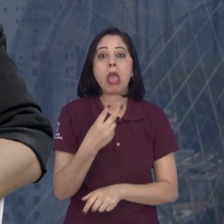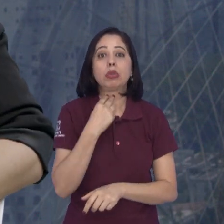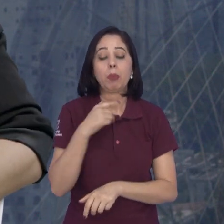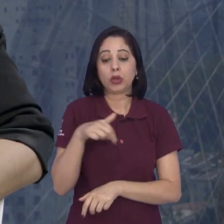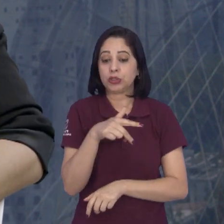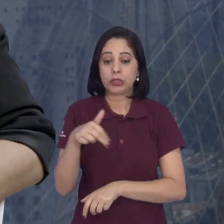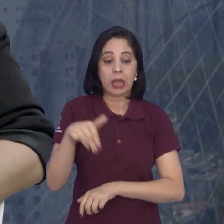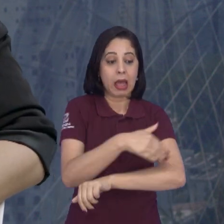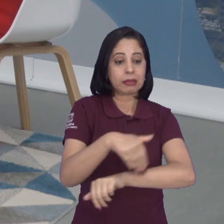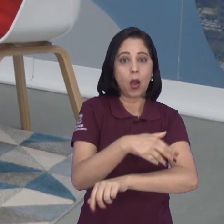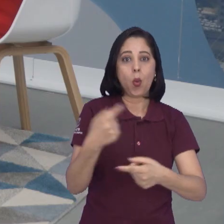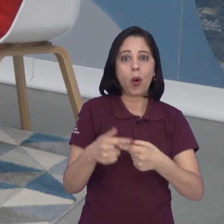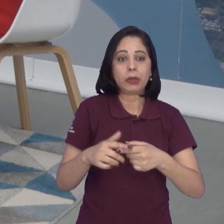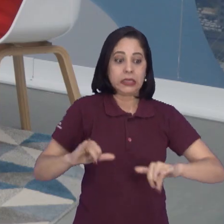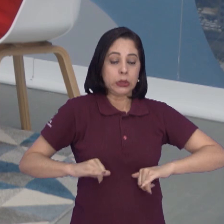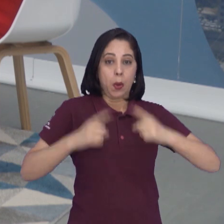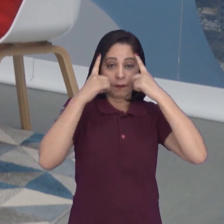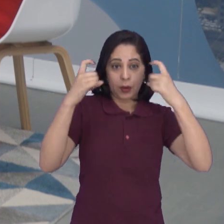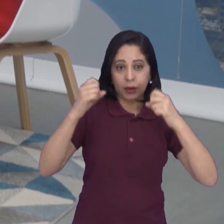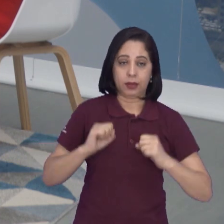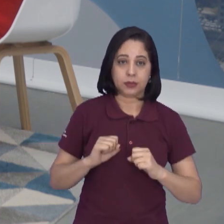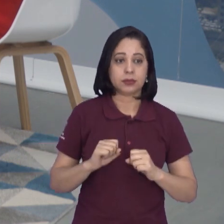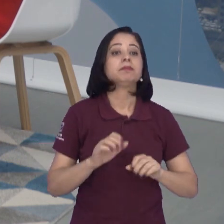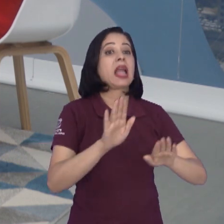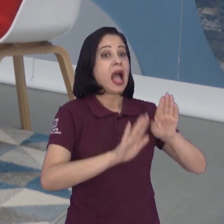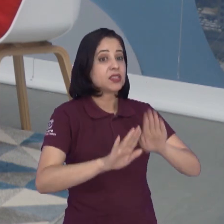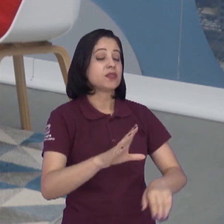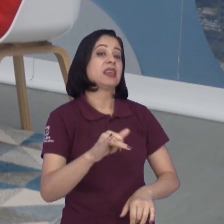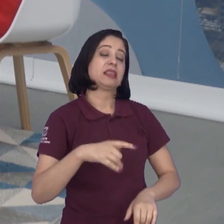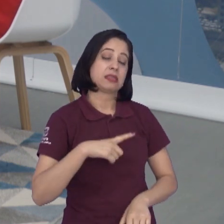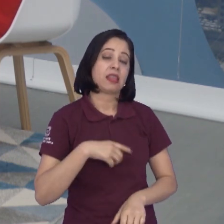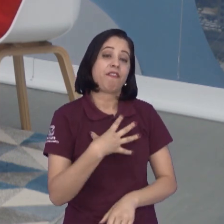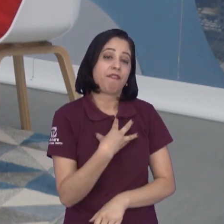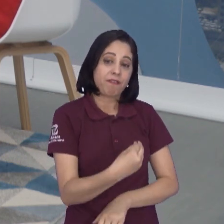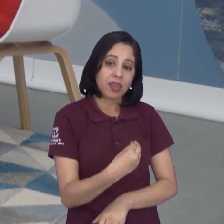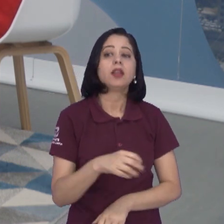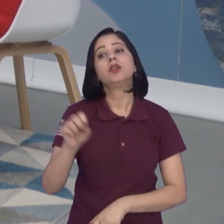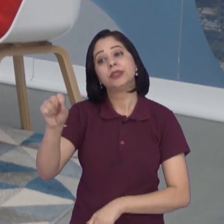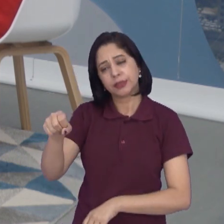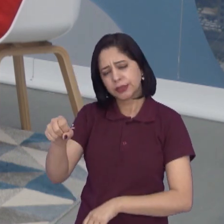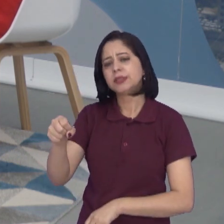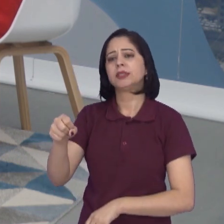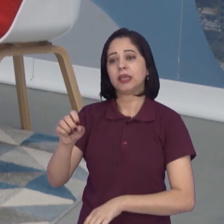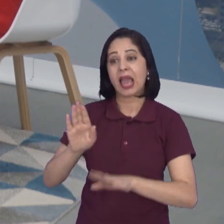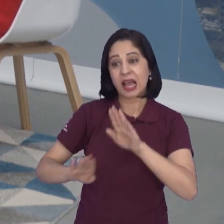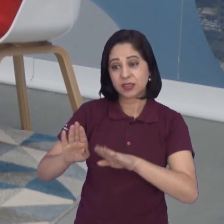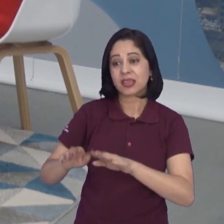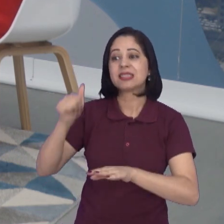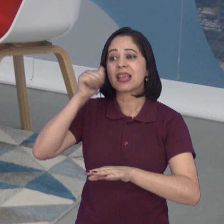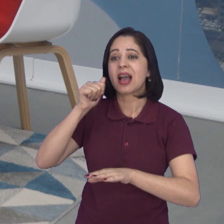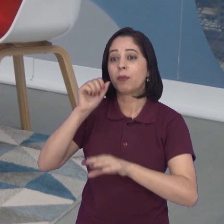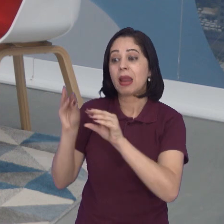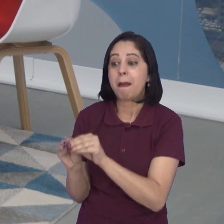empregatício. Né? Ainda mais, né, quando tem filhos também. Tem filhos. Né? Quantas mulheres são levadas para abrigos com filhos e etc.